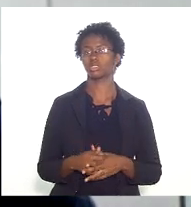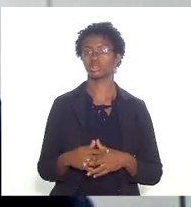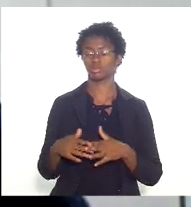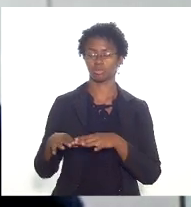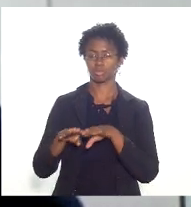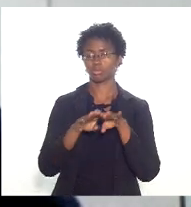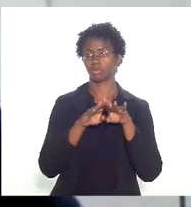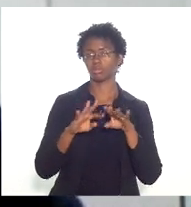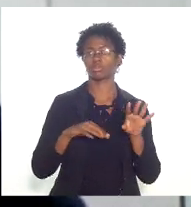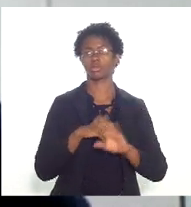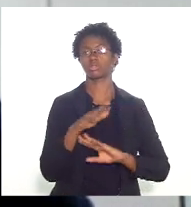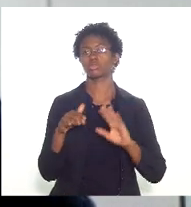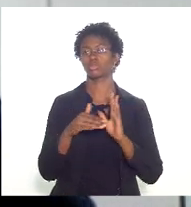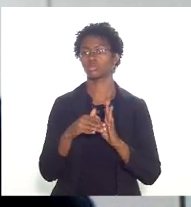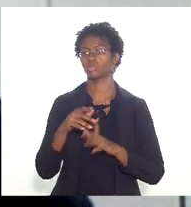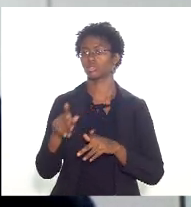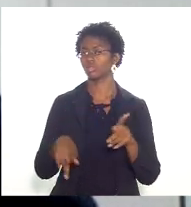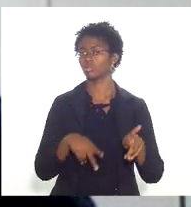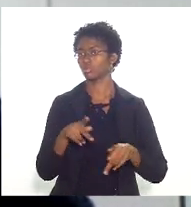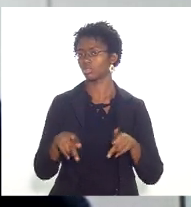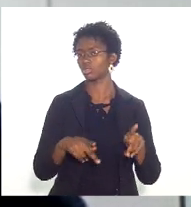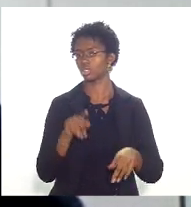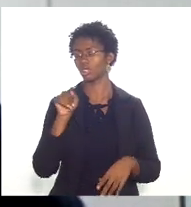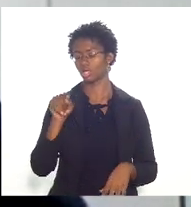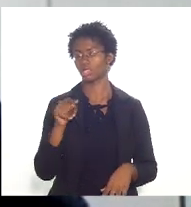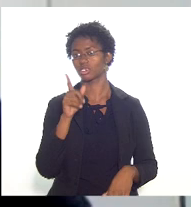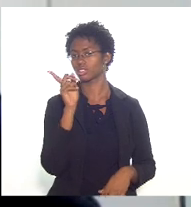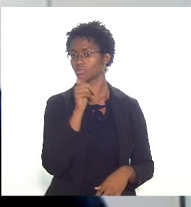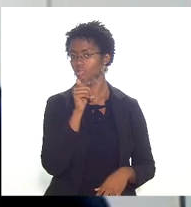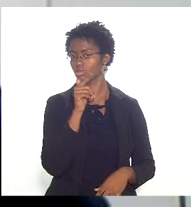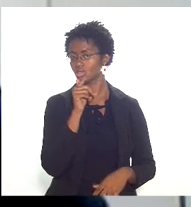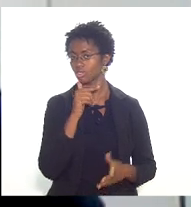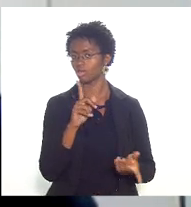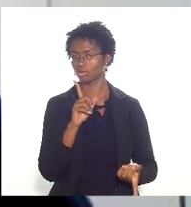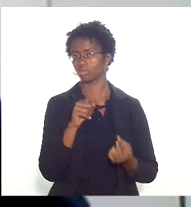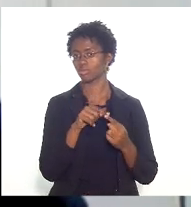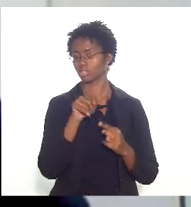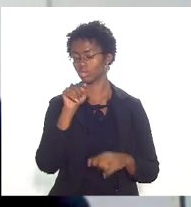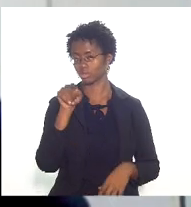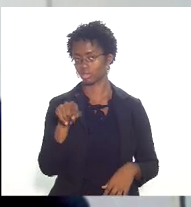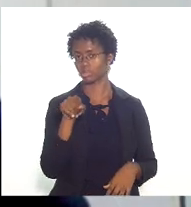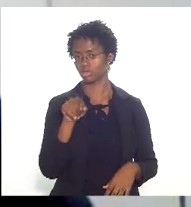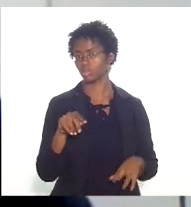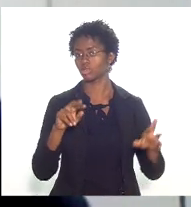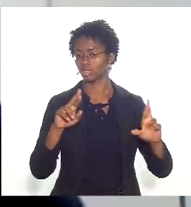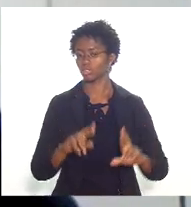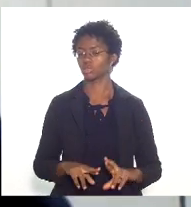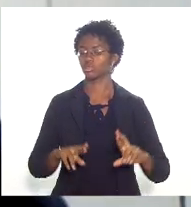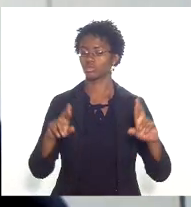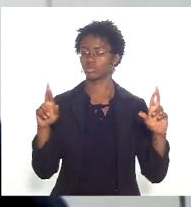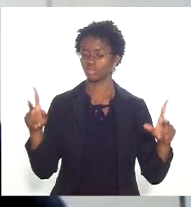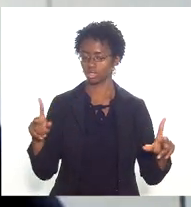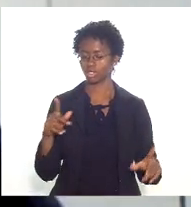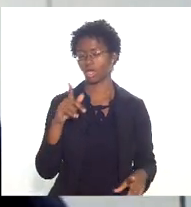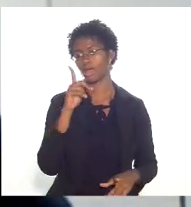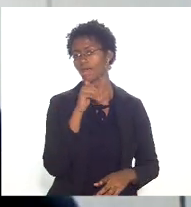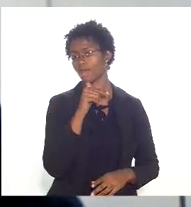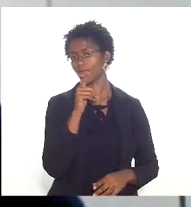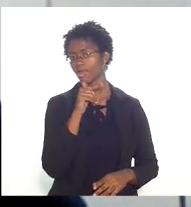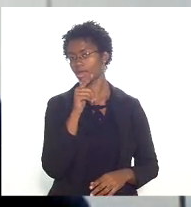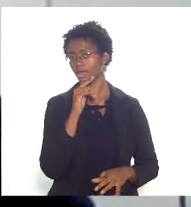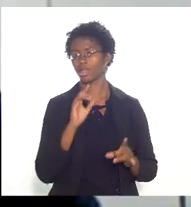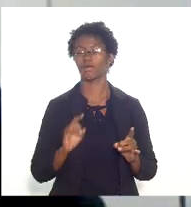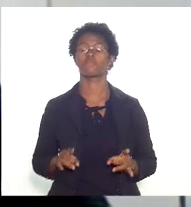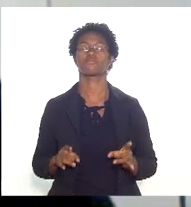a gestão da água partindo desse princípio é muito diferente da gestão da água com uma mercadoria